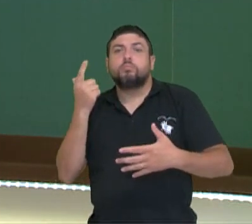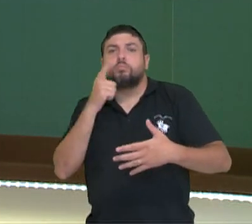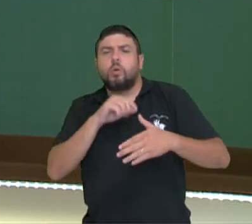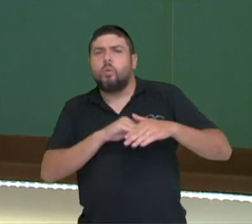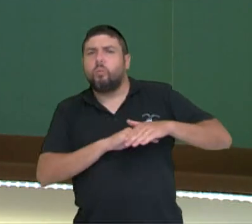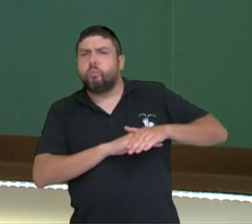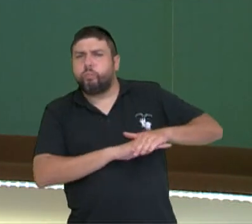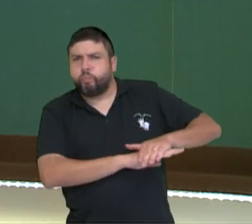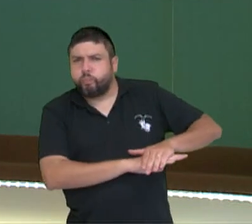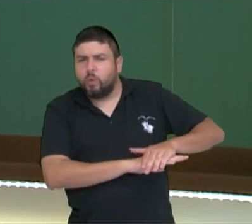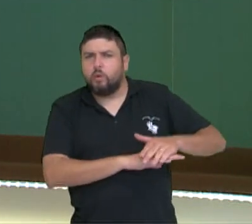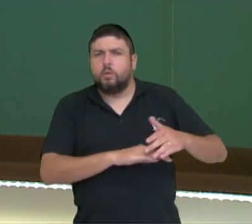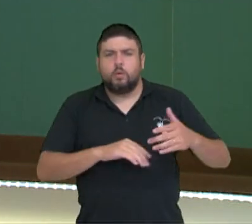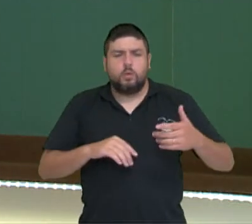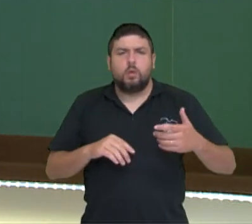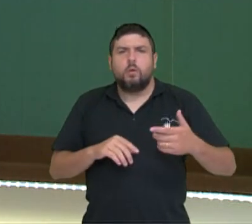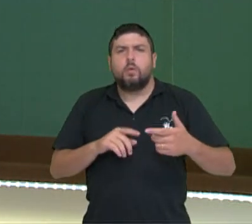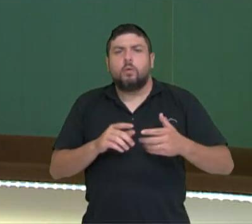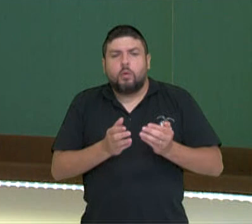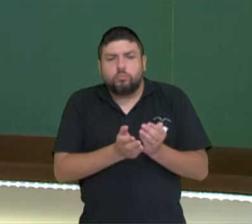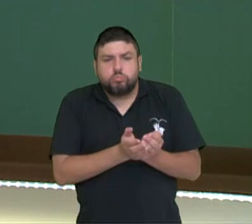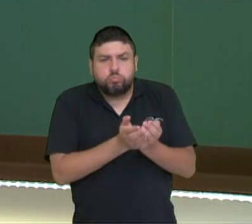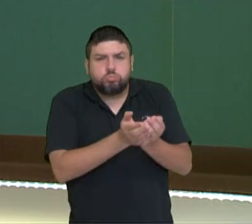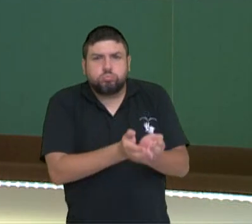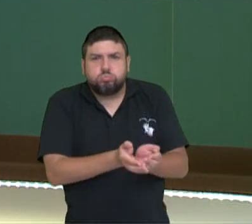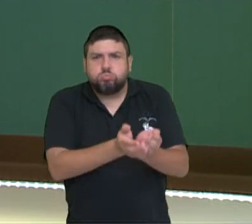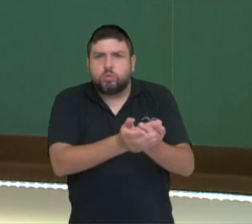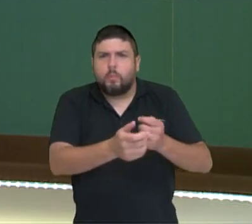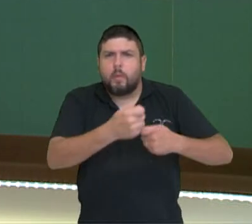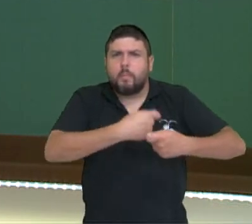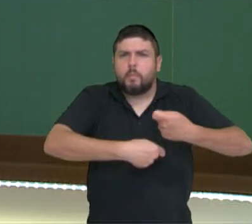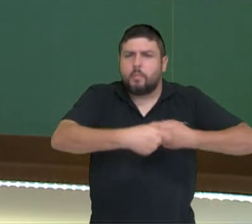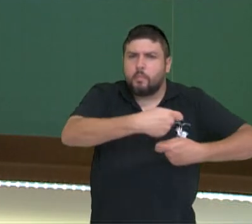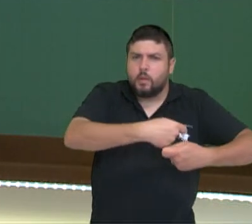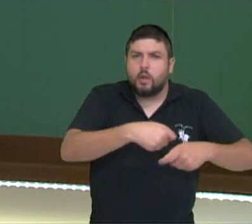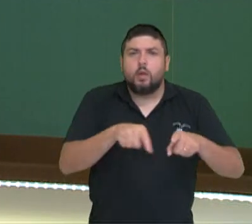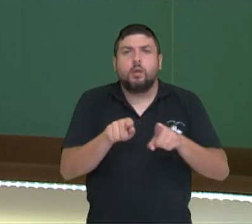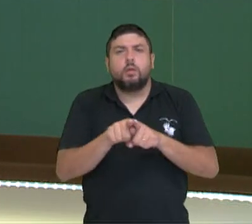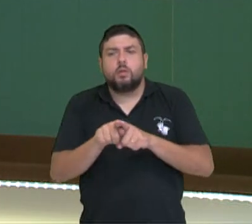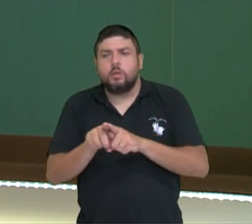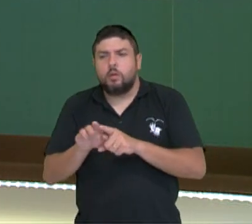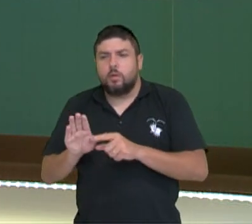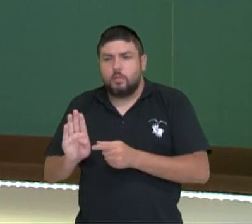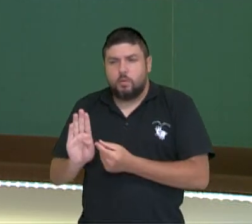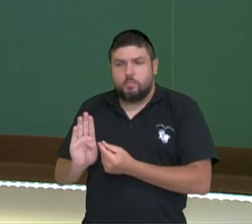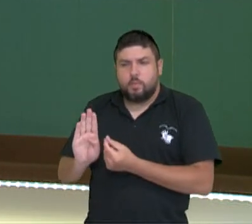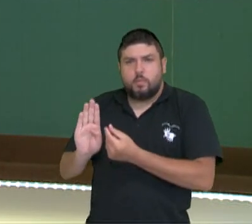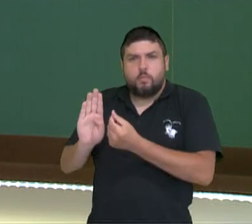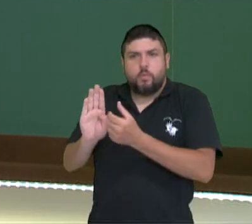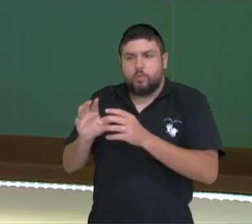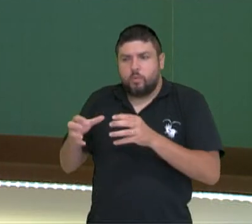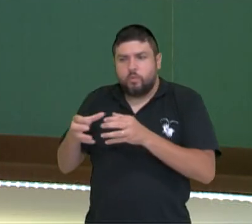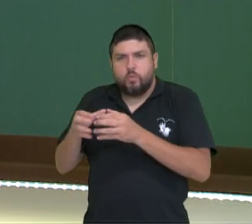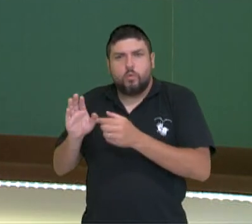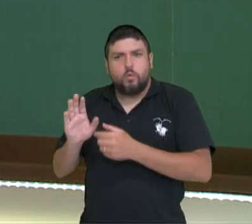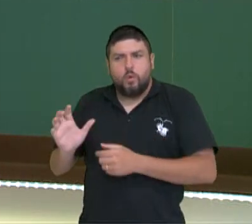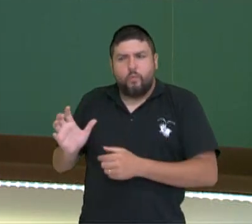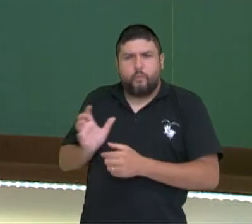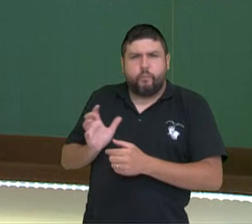que através do comércio marítimo e do enriquecimento da burguesia, vai ter um grande acúmulo de capital. Esses burgueses também vão